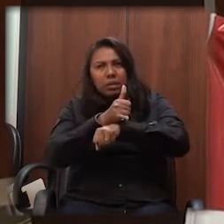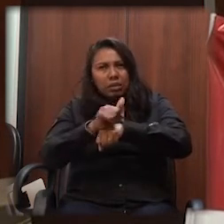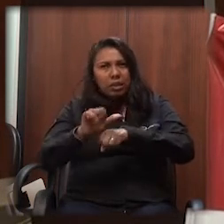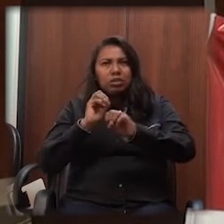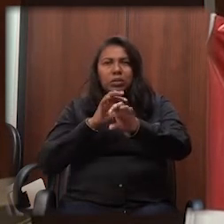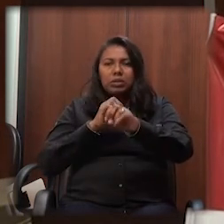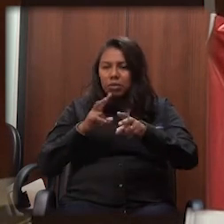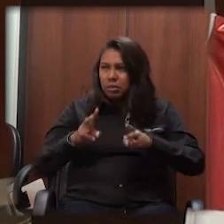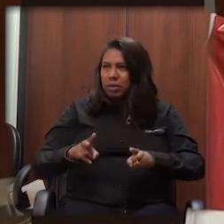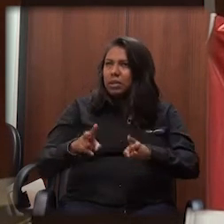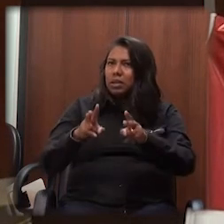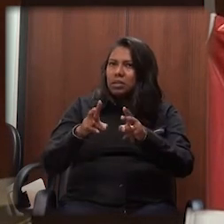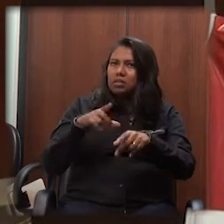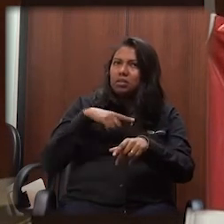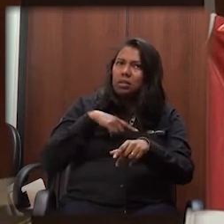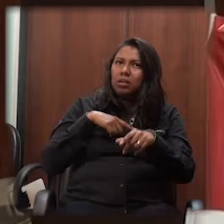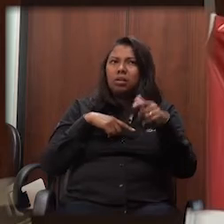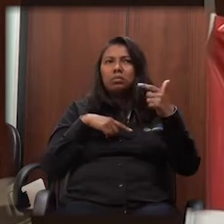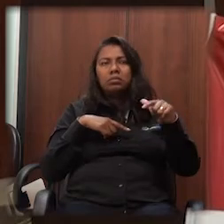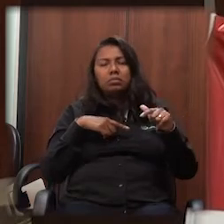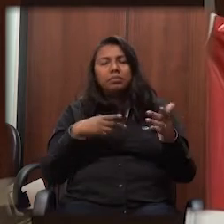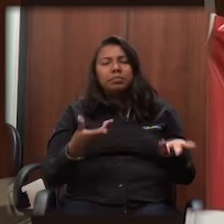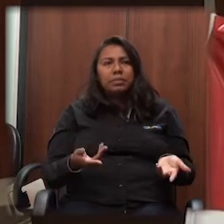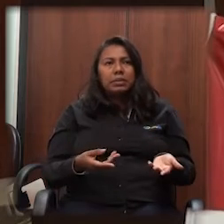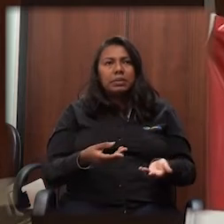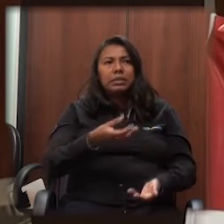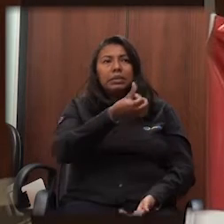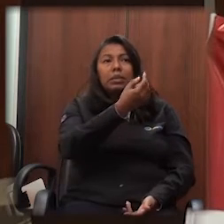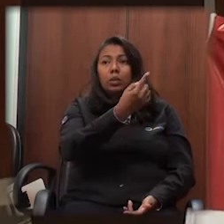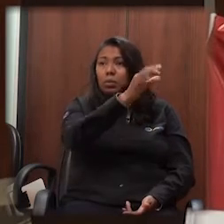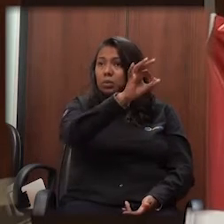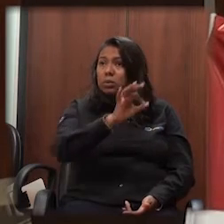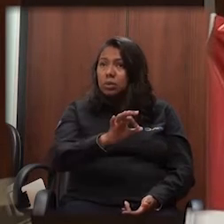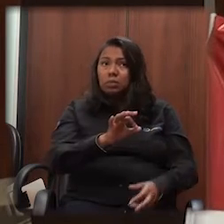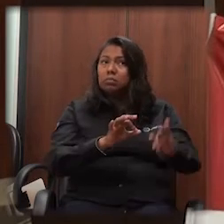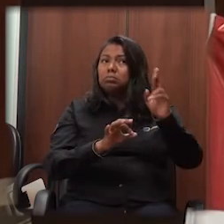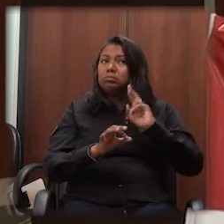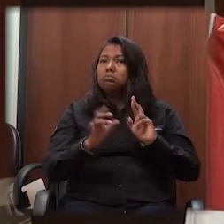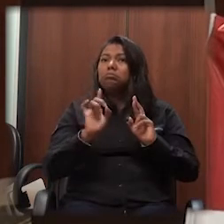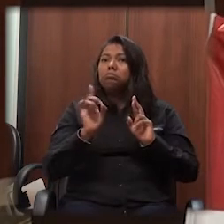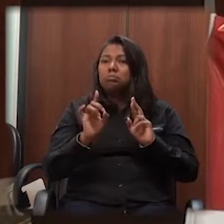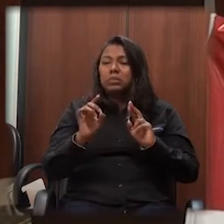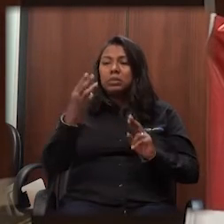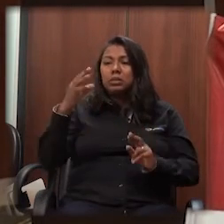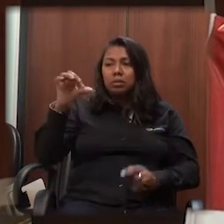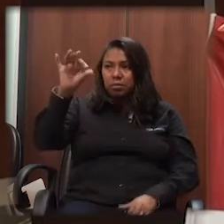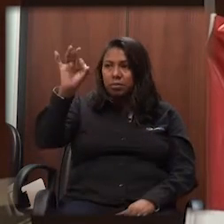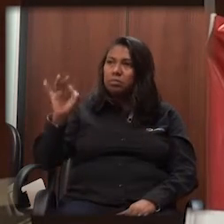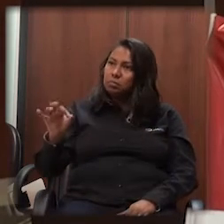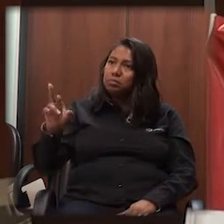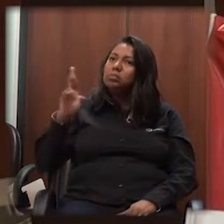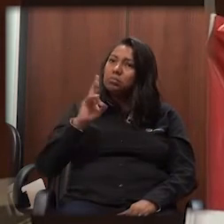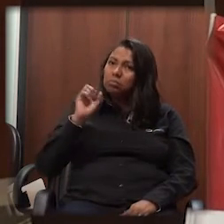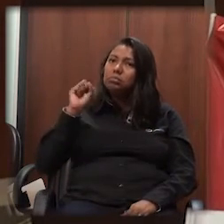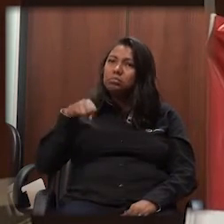educação permanente, né? Nesse momento inicial. 61% respondem que não e 39% respondem